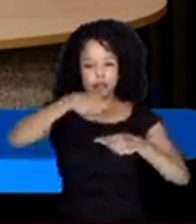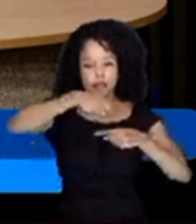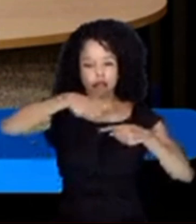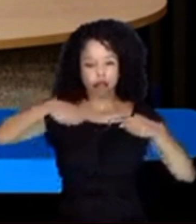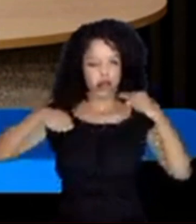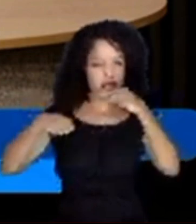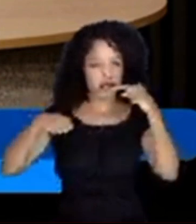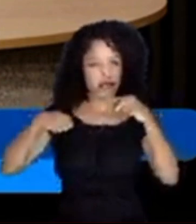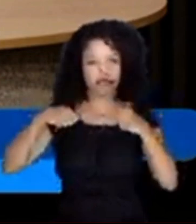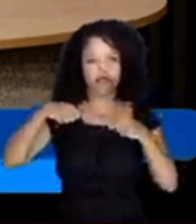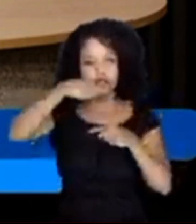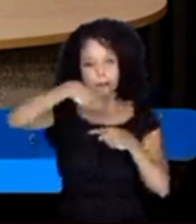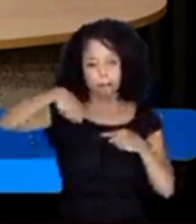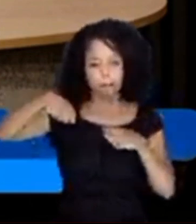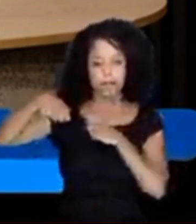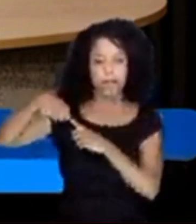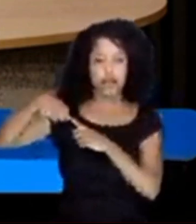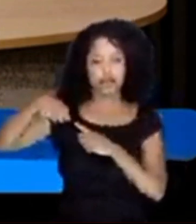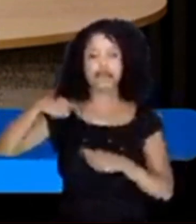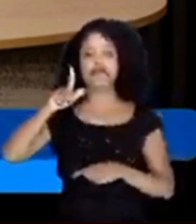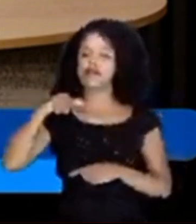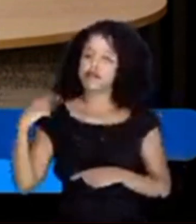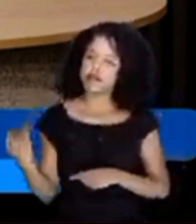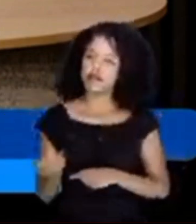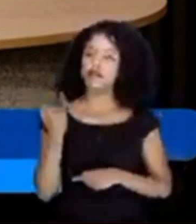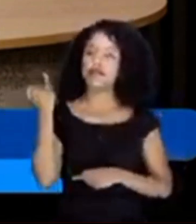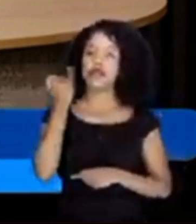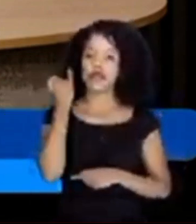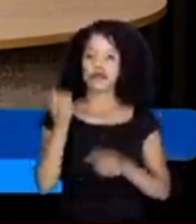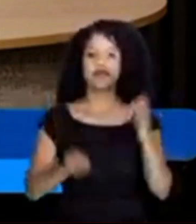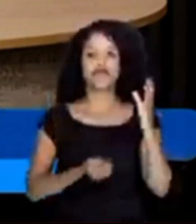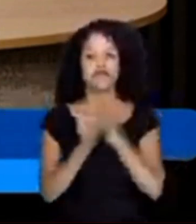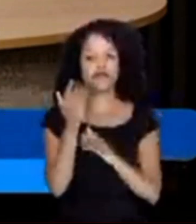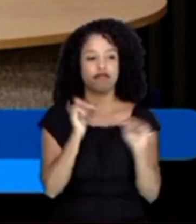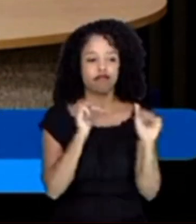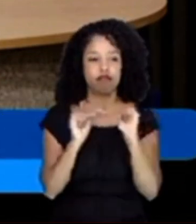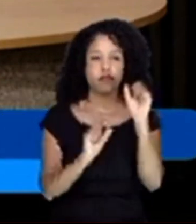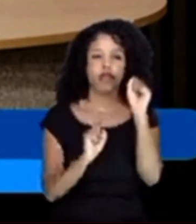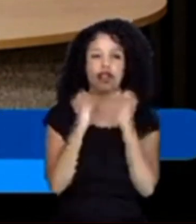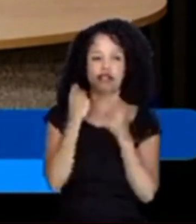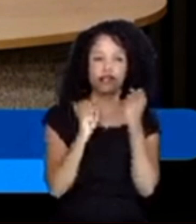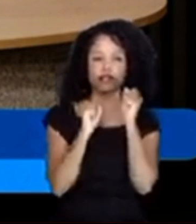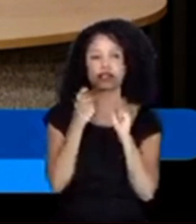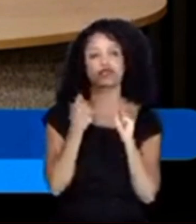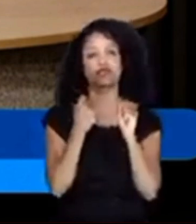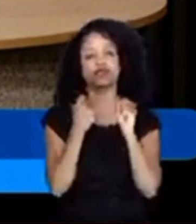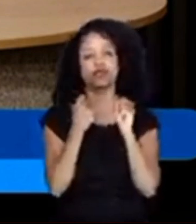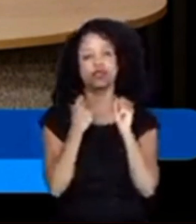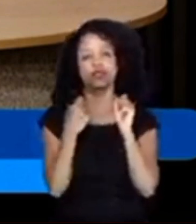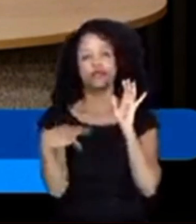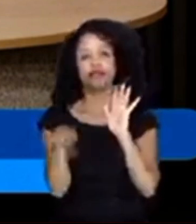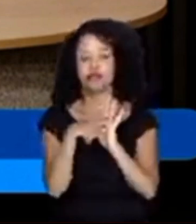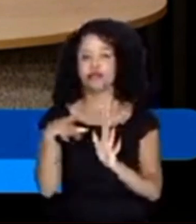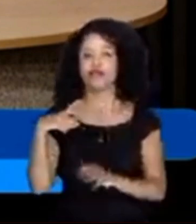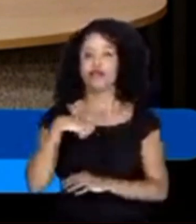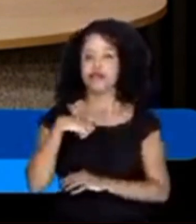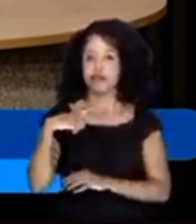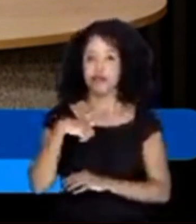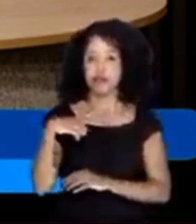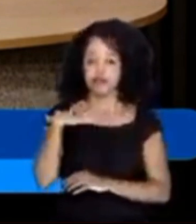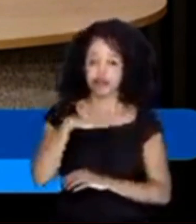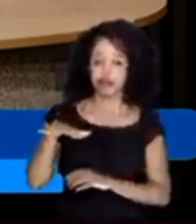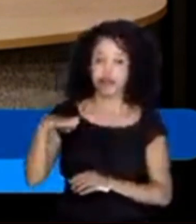uma importante geração de emprego e renda às indústrias e fábricas que existem